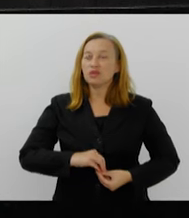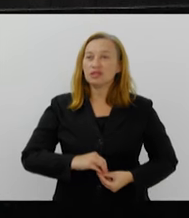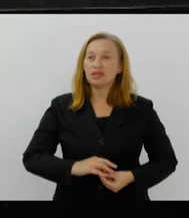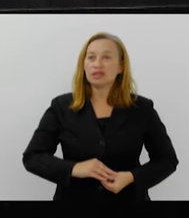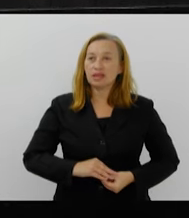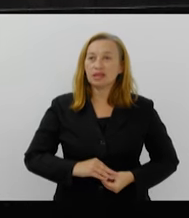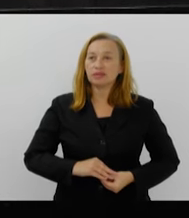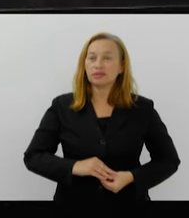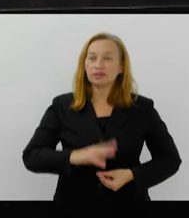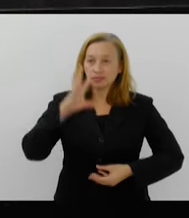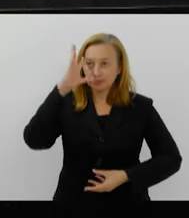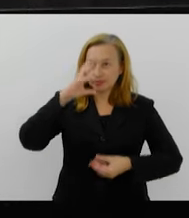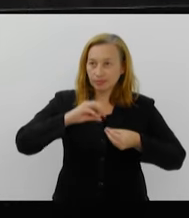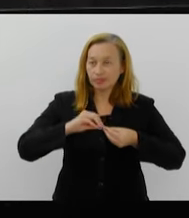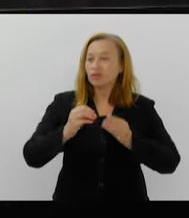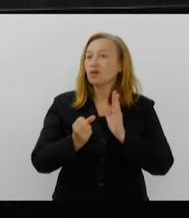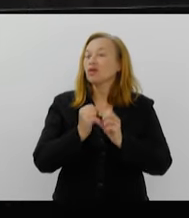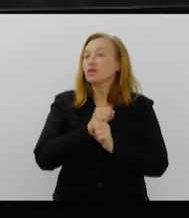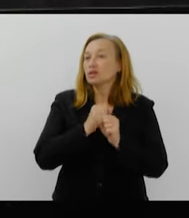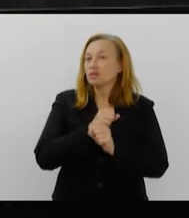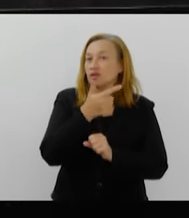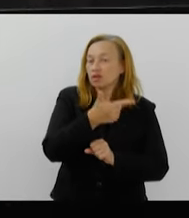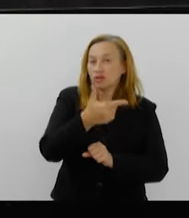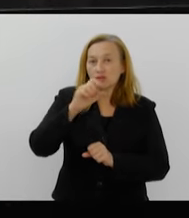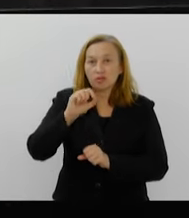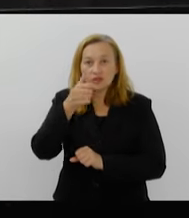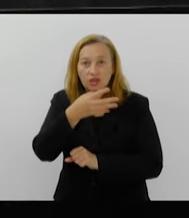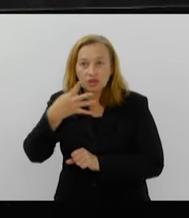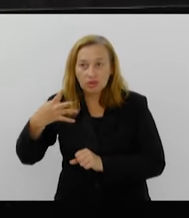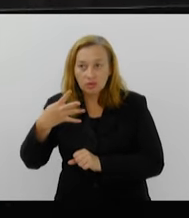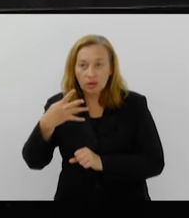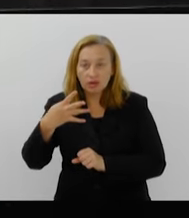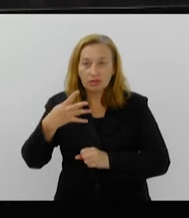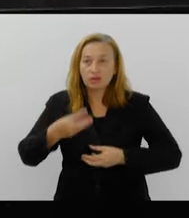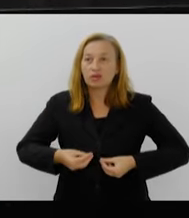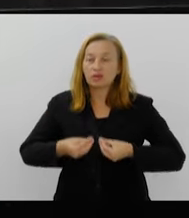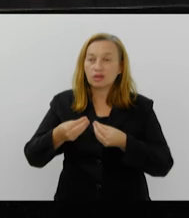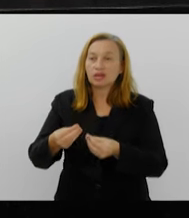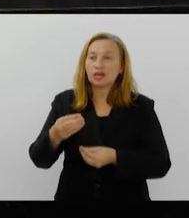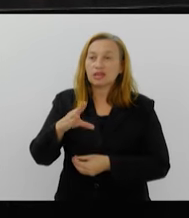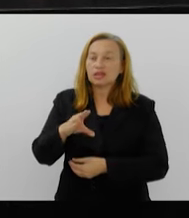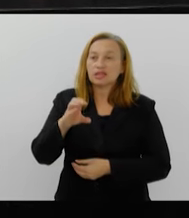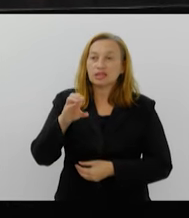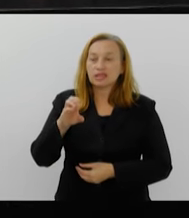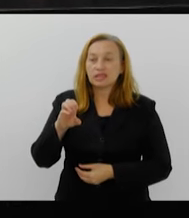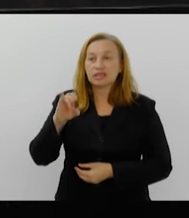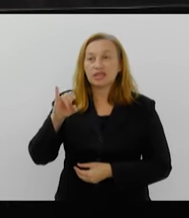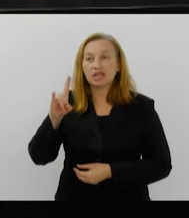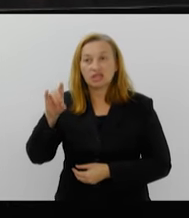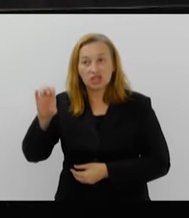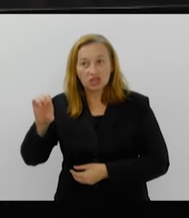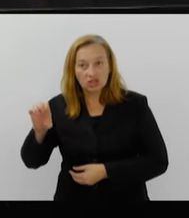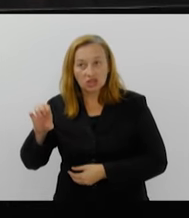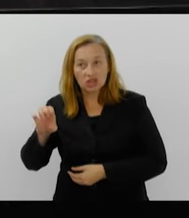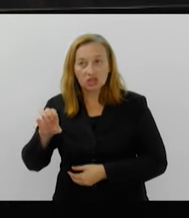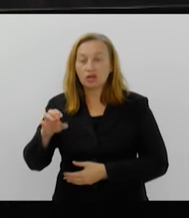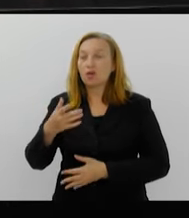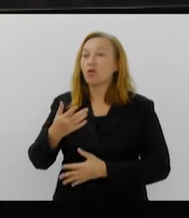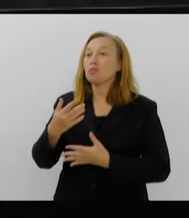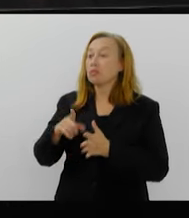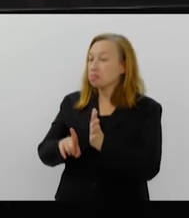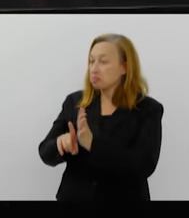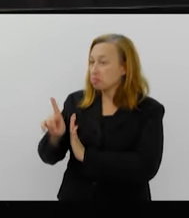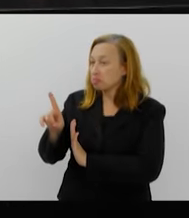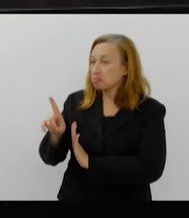o orçamento de 2024 destinado ao CEDIM, trago aqui um questionamento ao governador, a qual